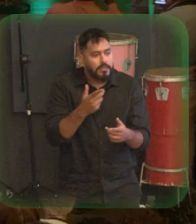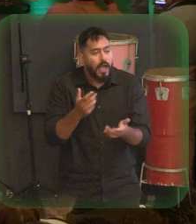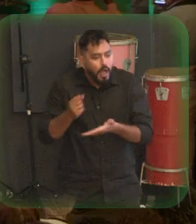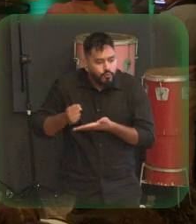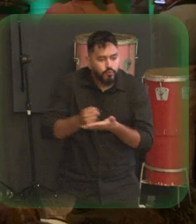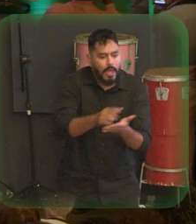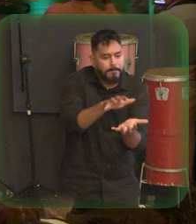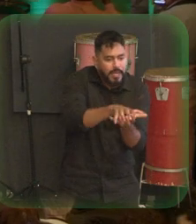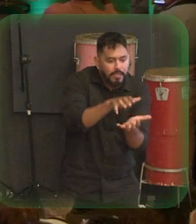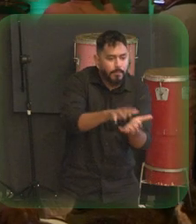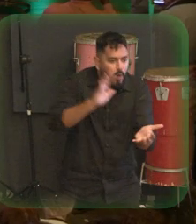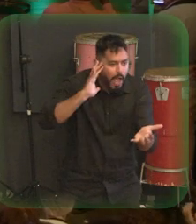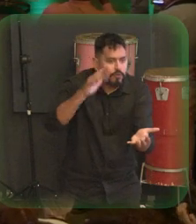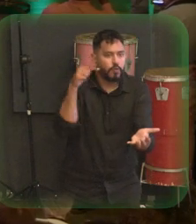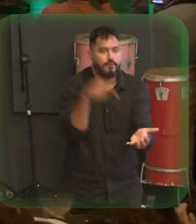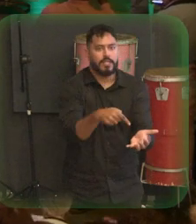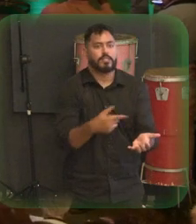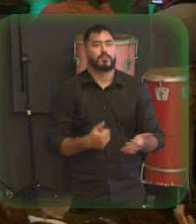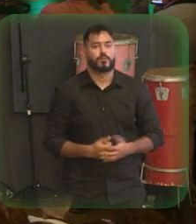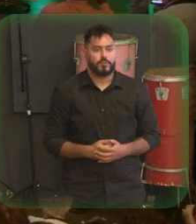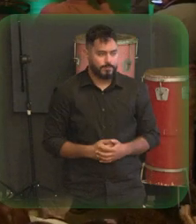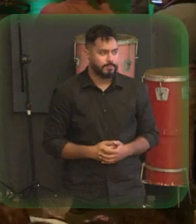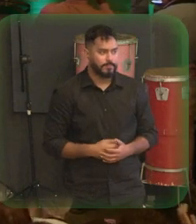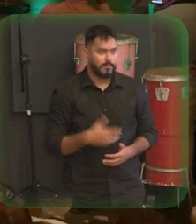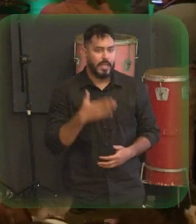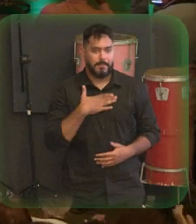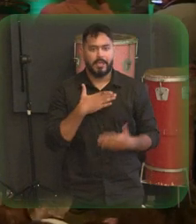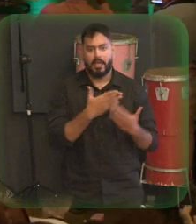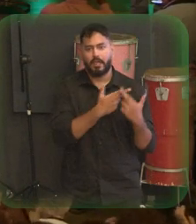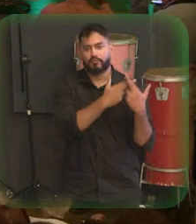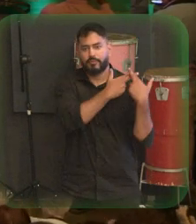isso. É o meu dever.